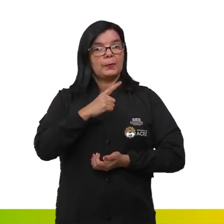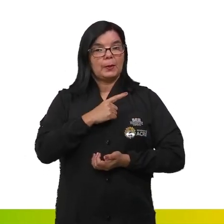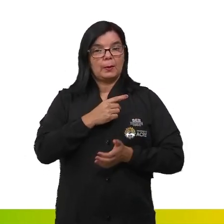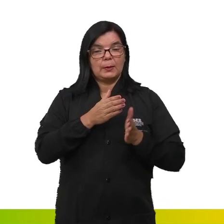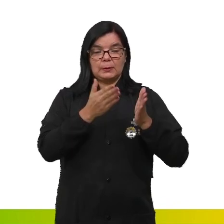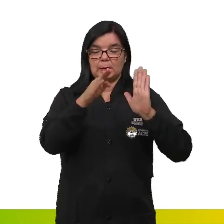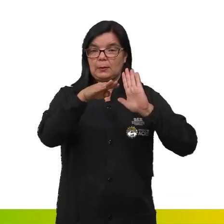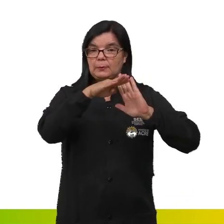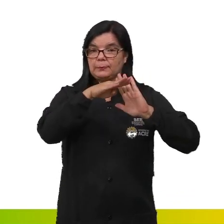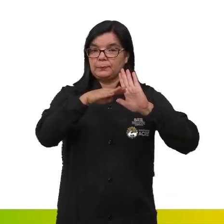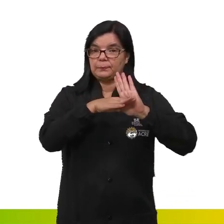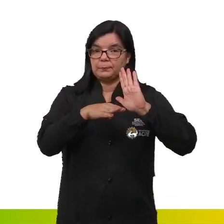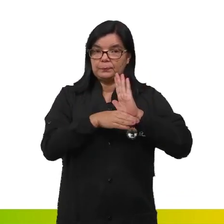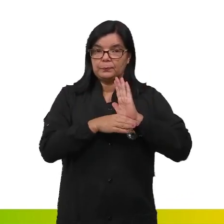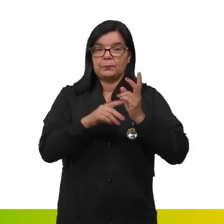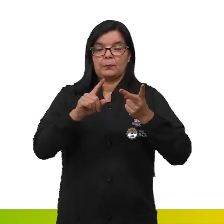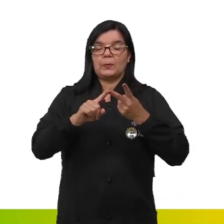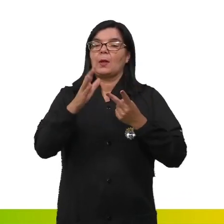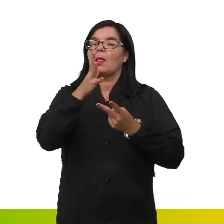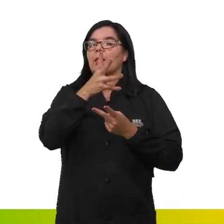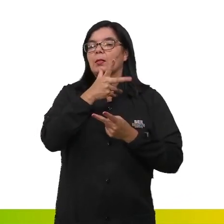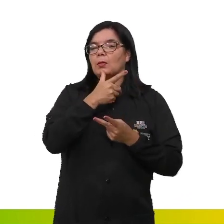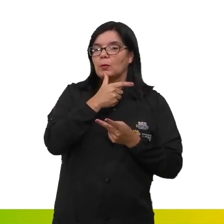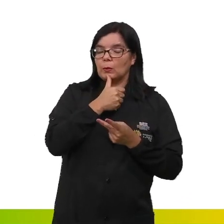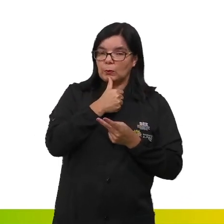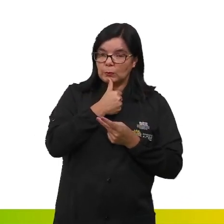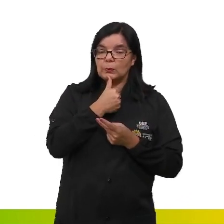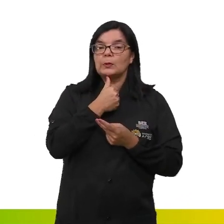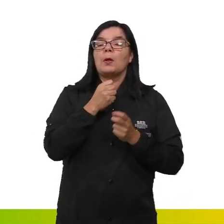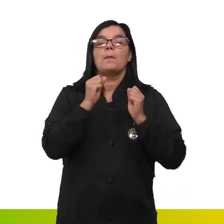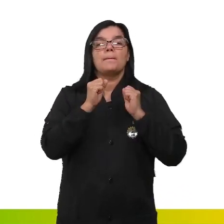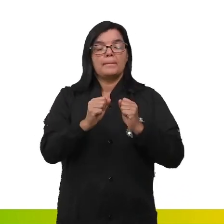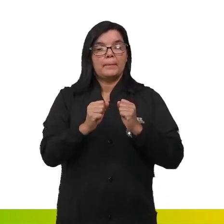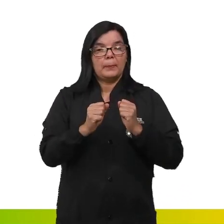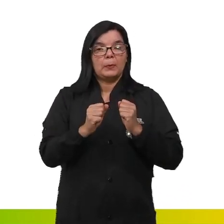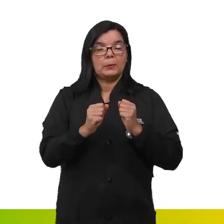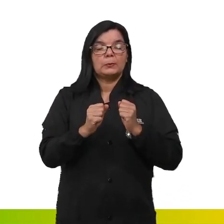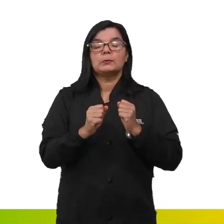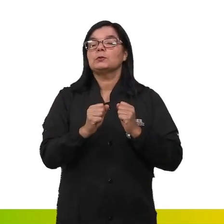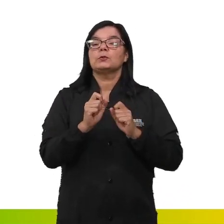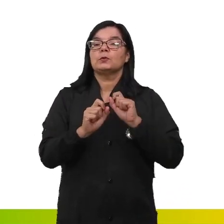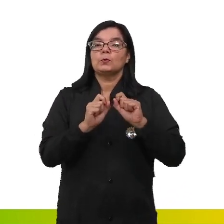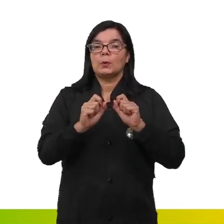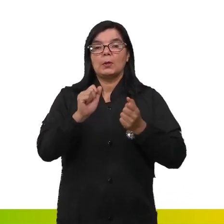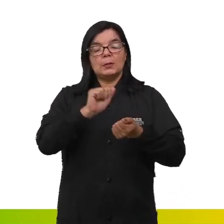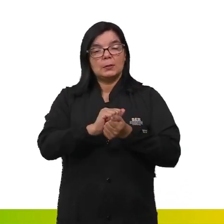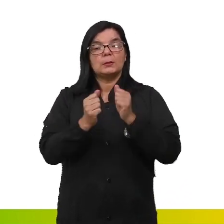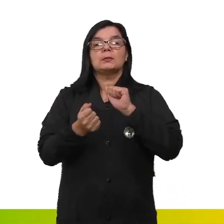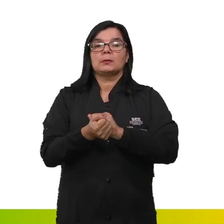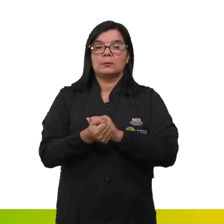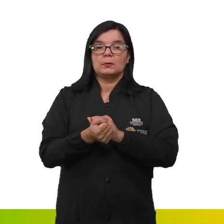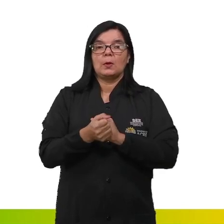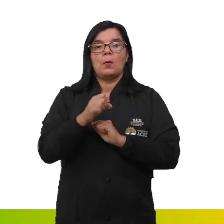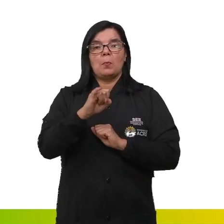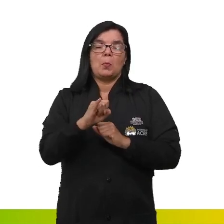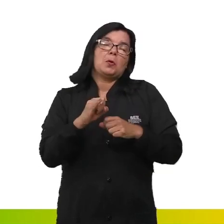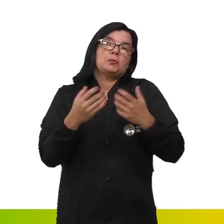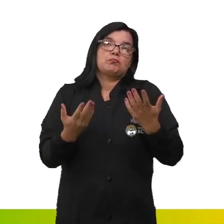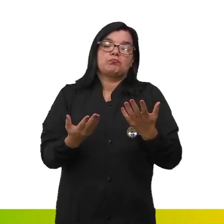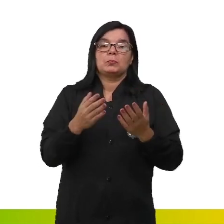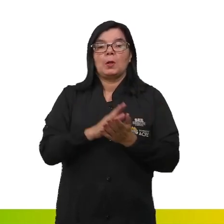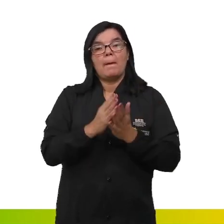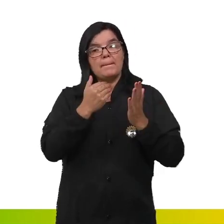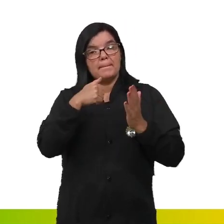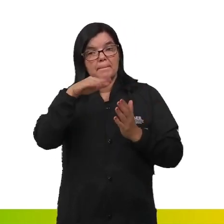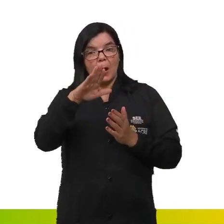as etapas, a duração. Essa duração, pessoal, ela pode ser adequada, tá? Então, pode ser que seja